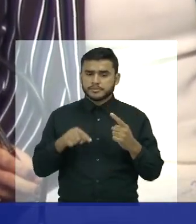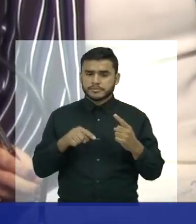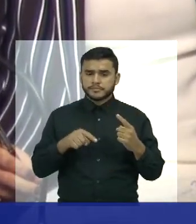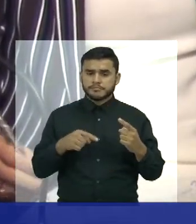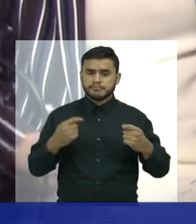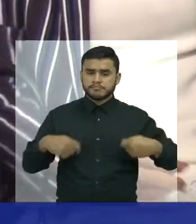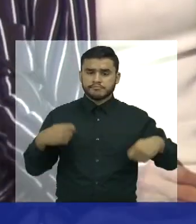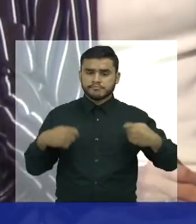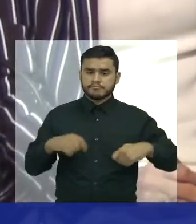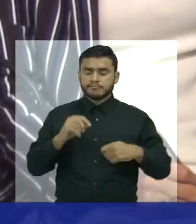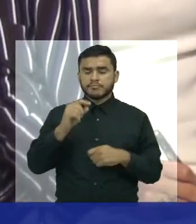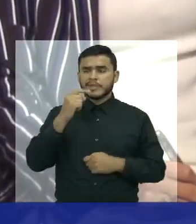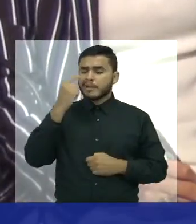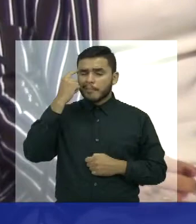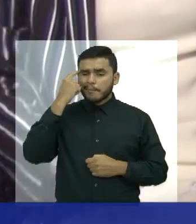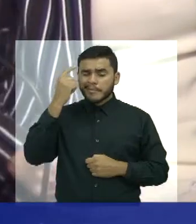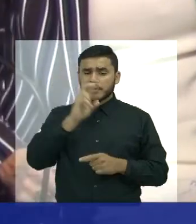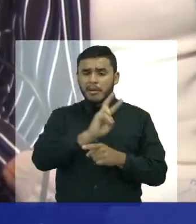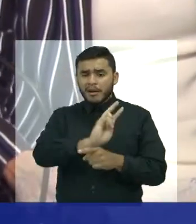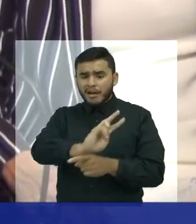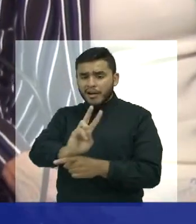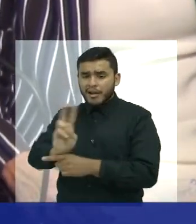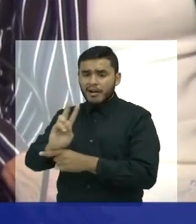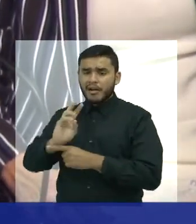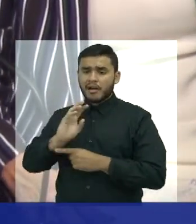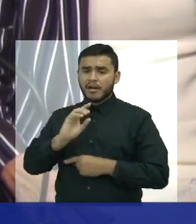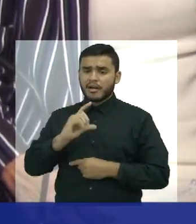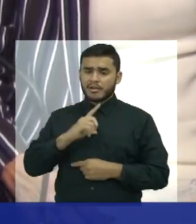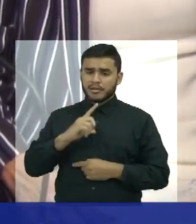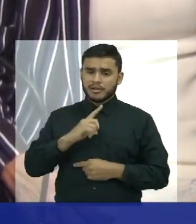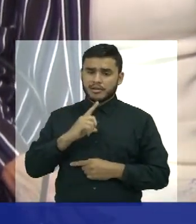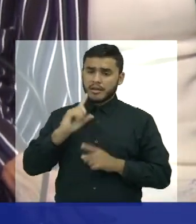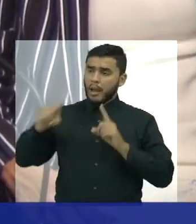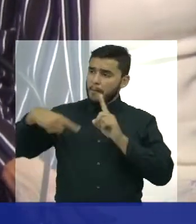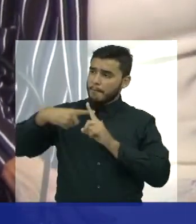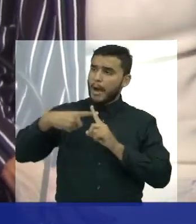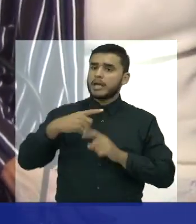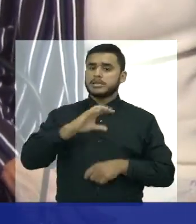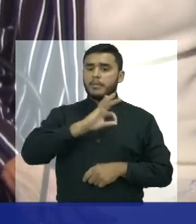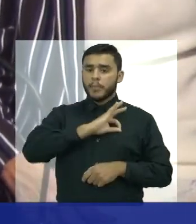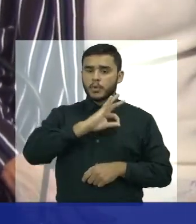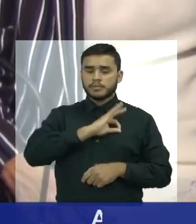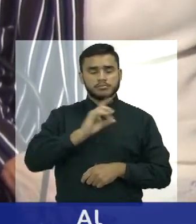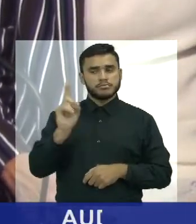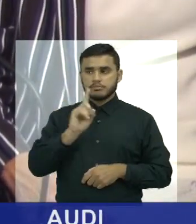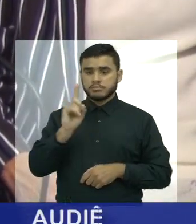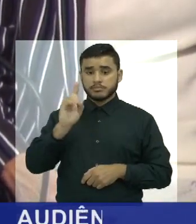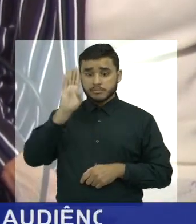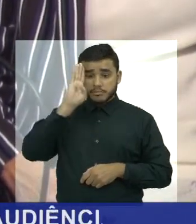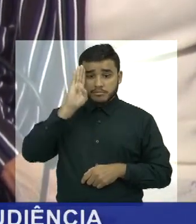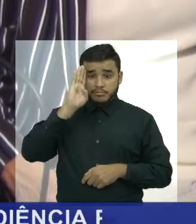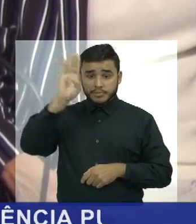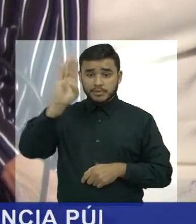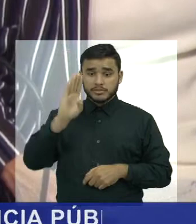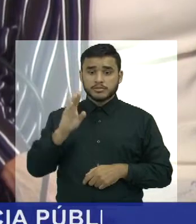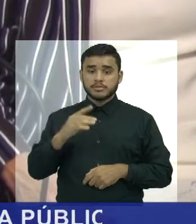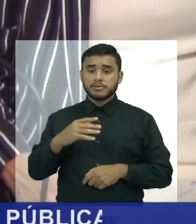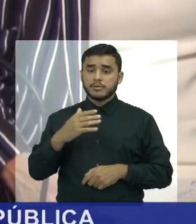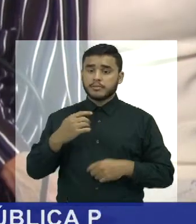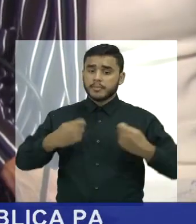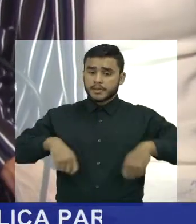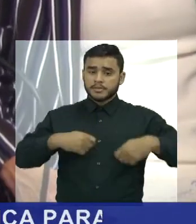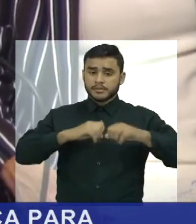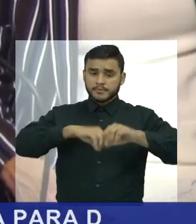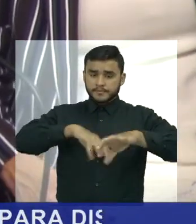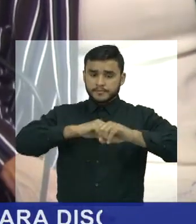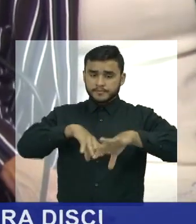policiado. Ele vem a partir de um país mais educado. Nós temos essa compreensão, temos